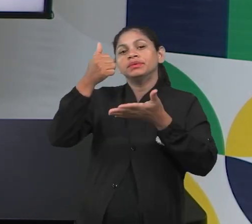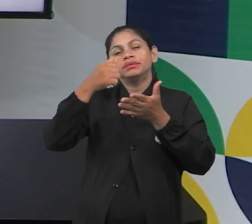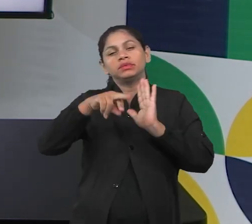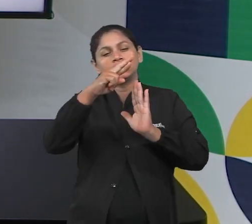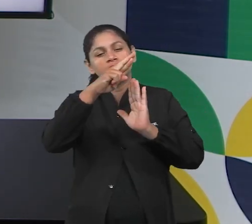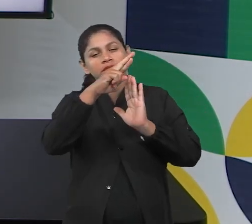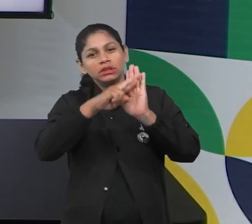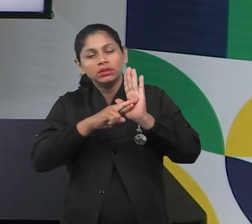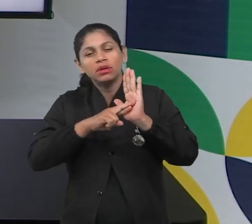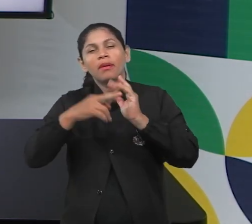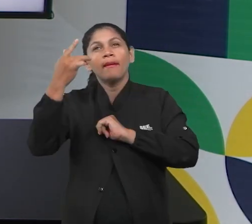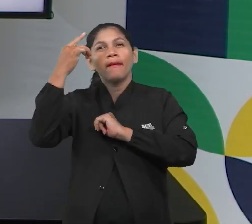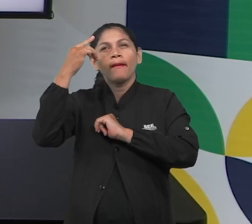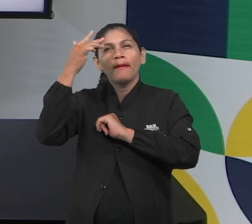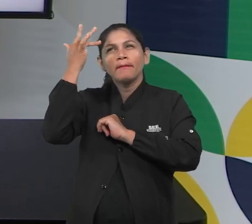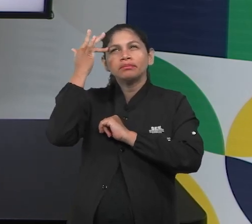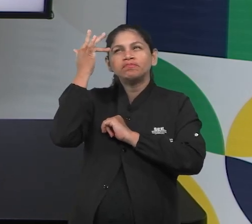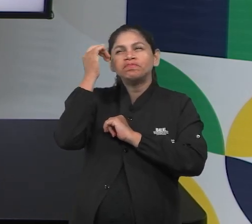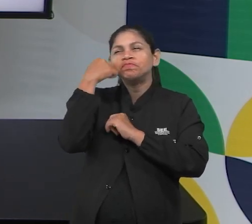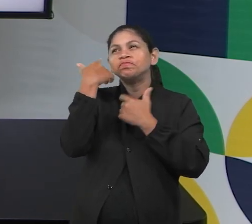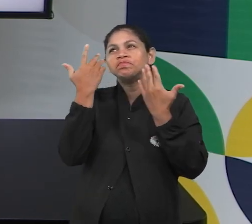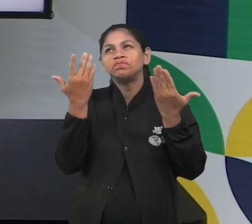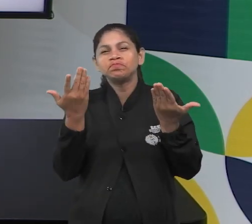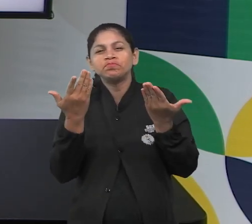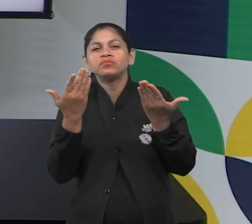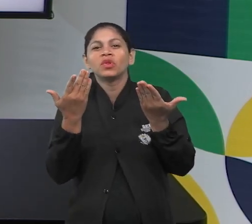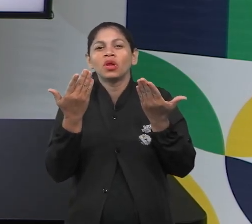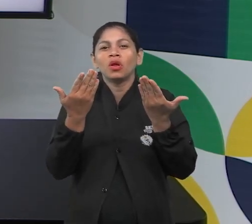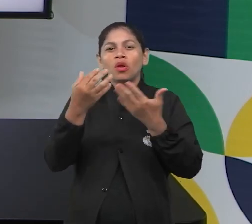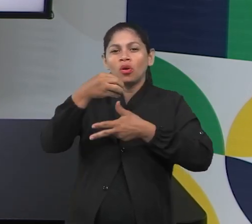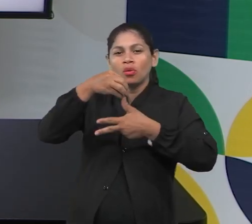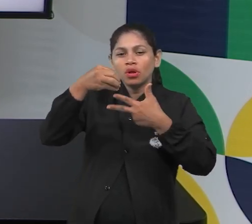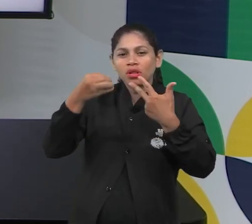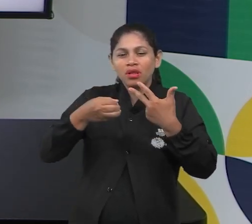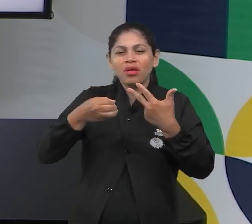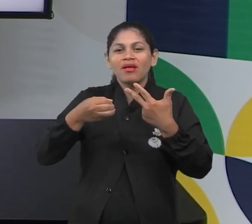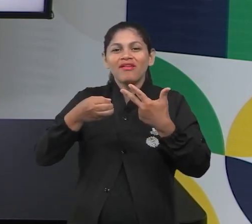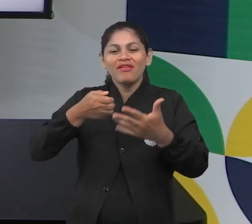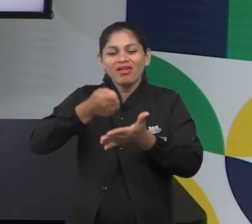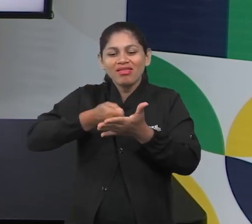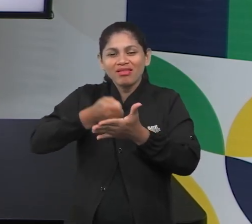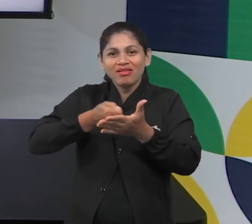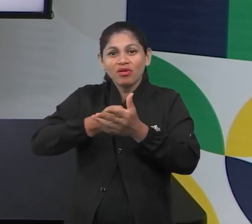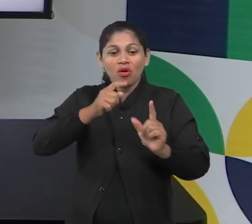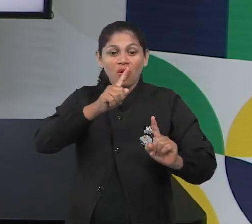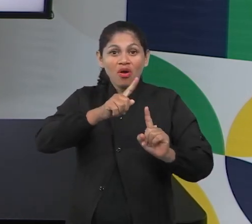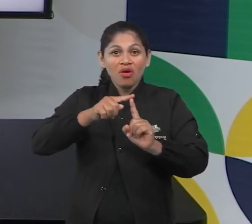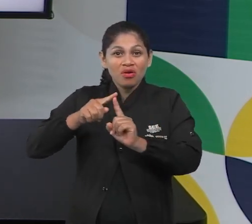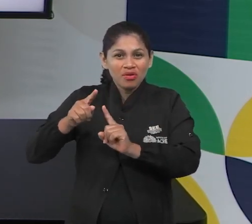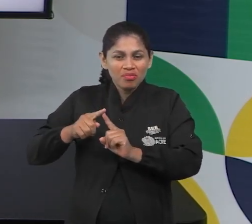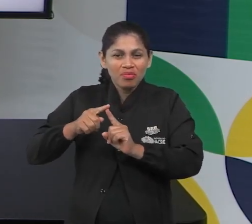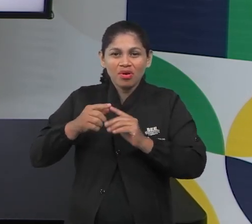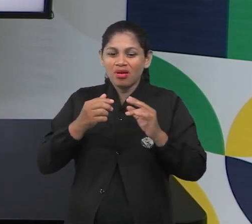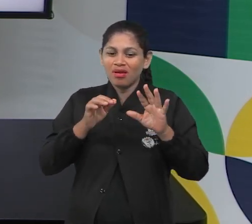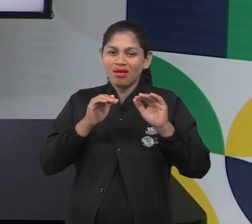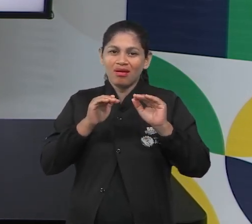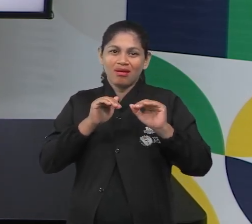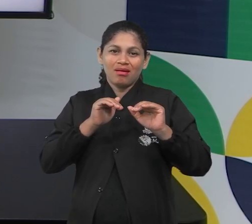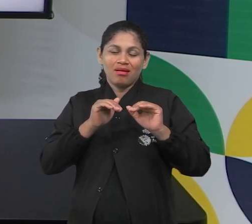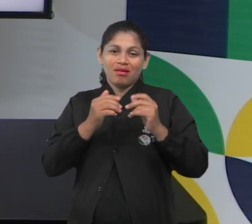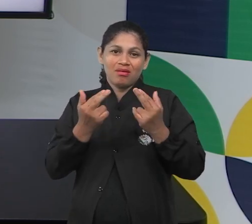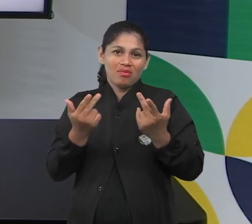redação, nós pensamos que o Enem ele sempre vai cobrar uma tipologia igual, que é a dissertativa